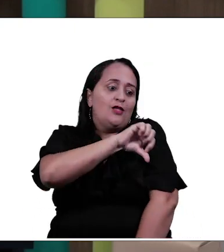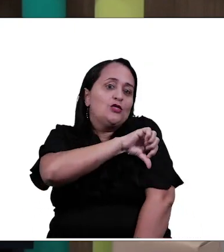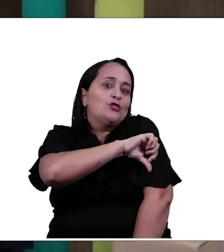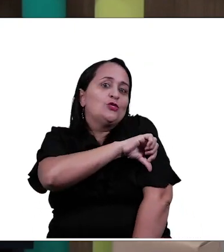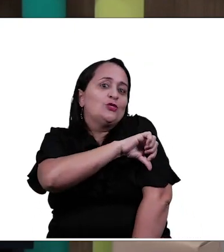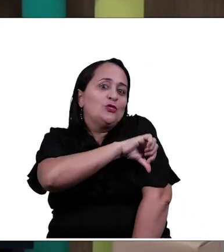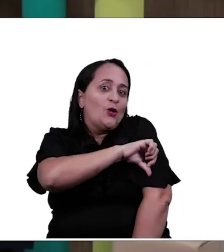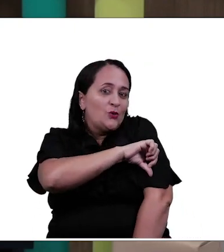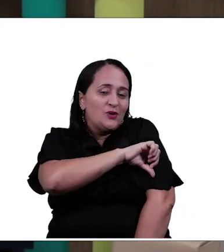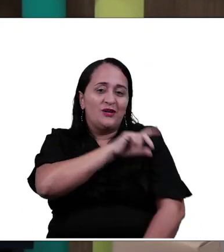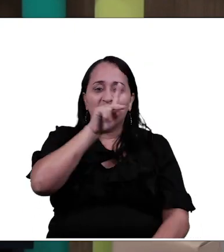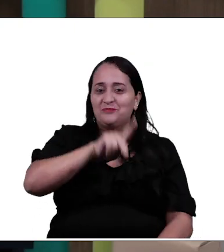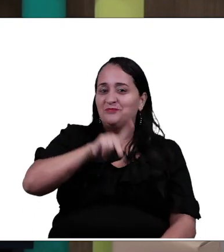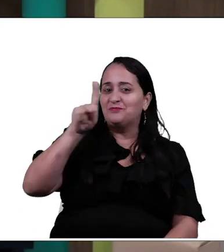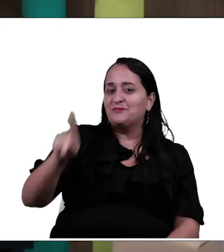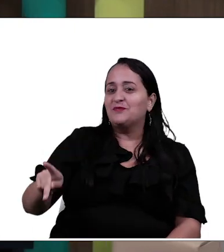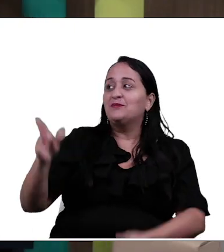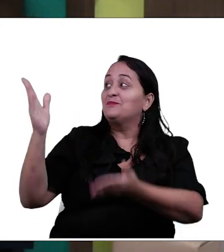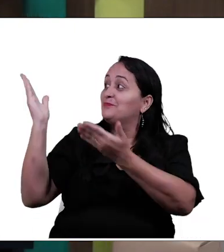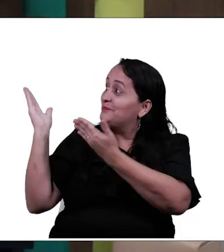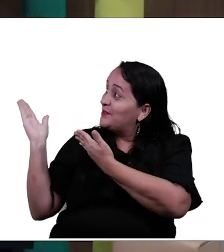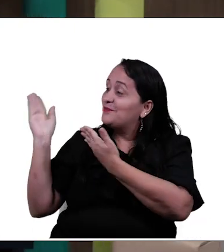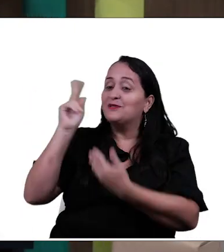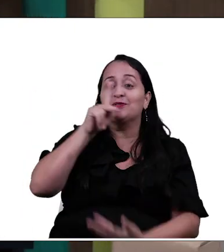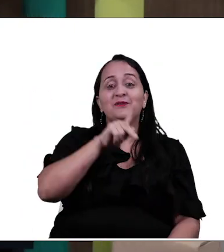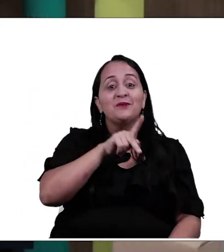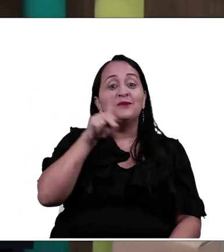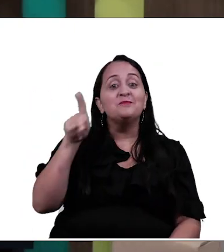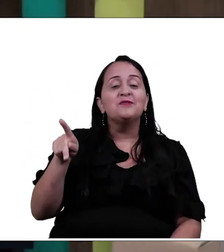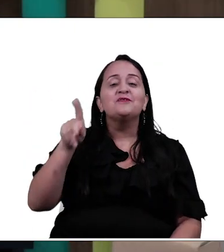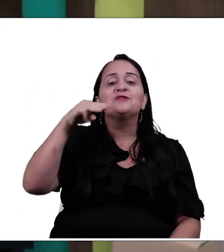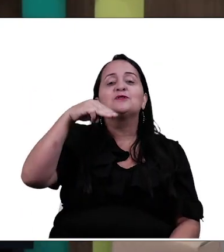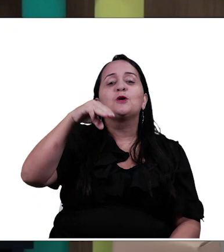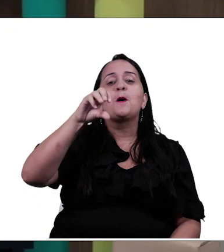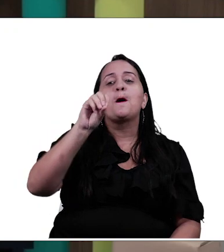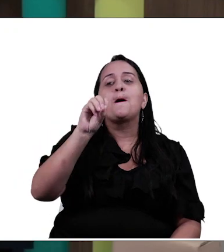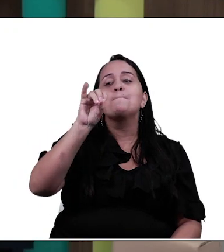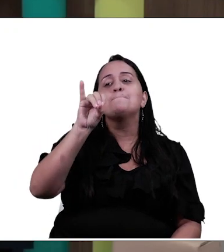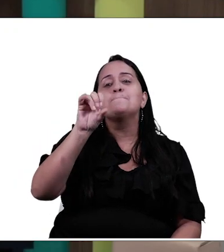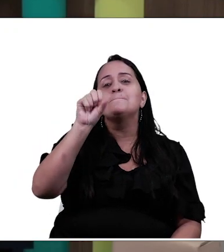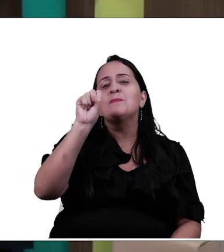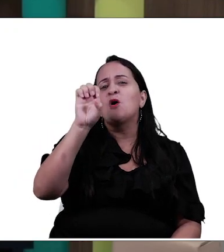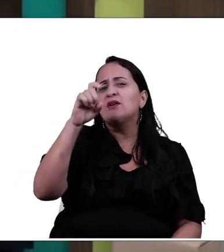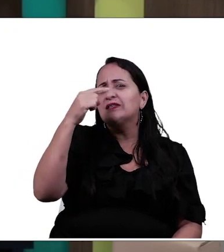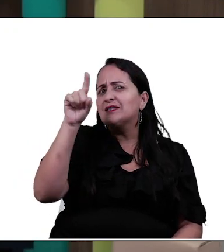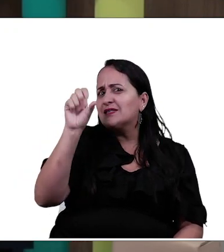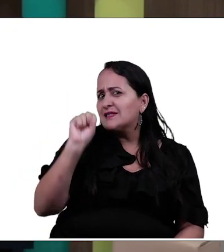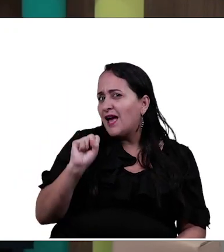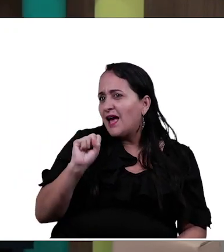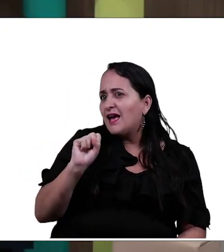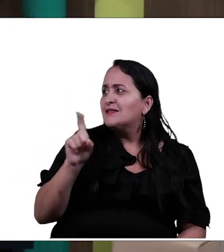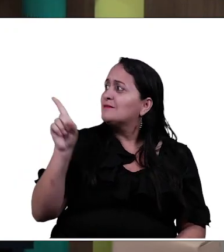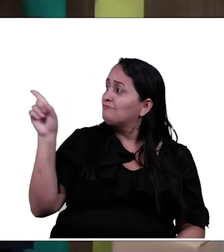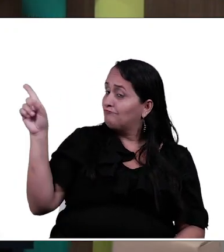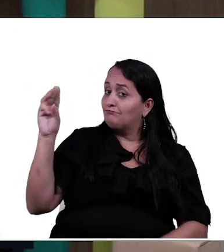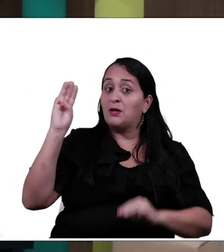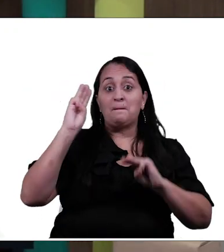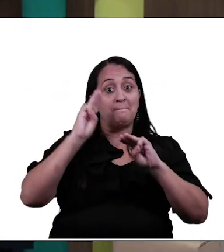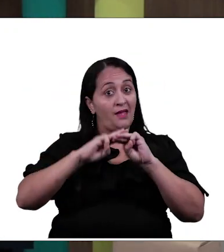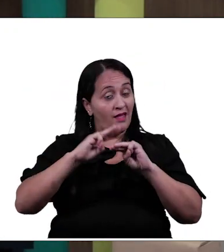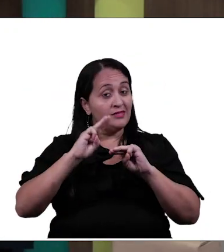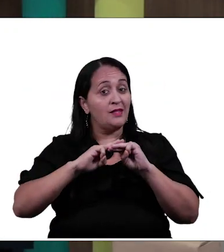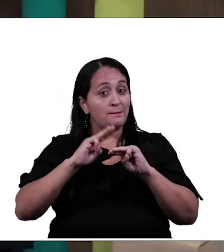seu professor de matemática. Matemática, estão preparados? Qual é o tema da nossa aula, professor? Na aula de hoje, nós